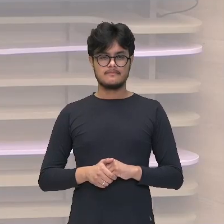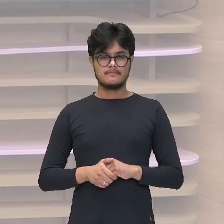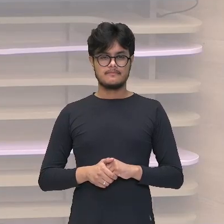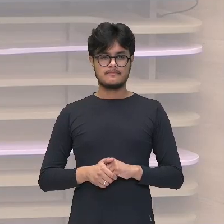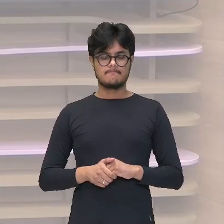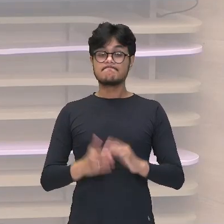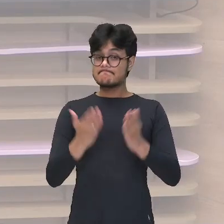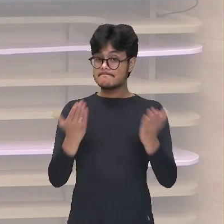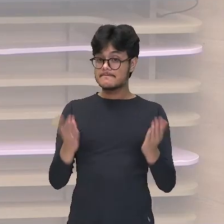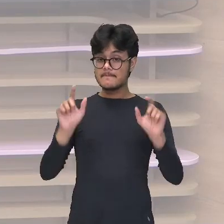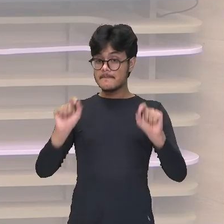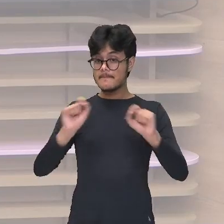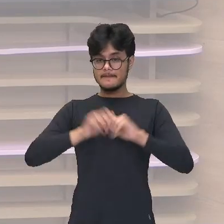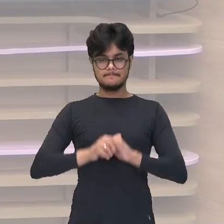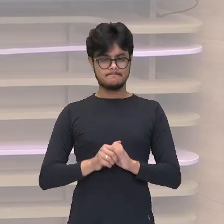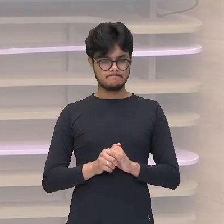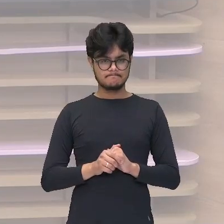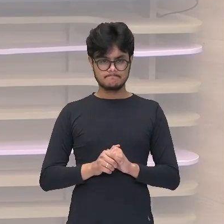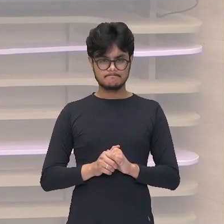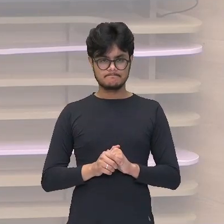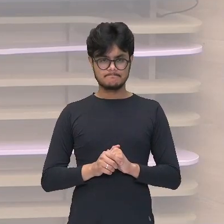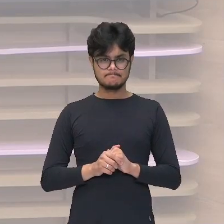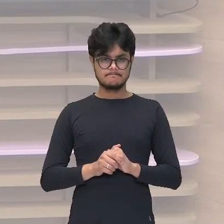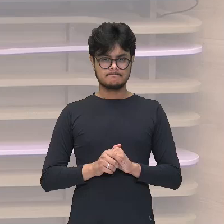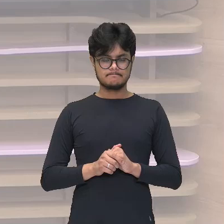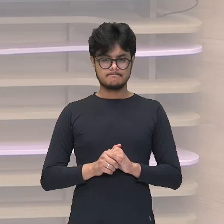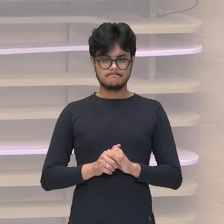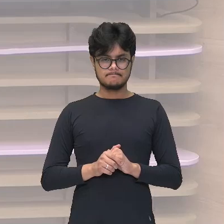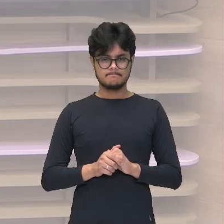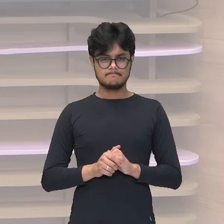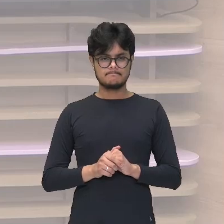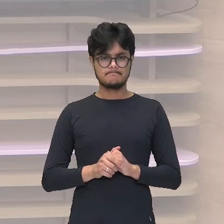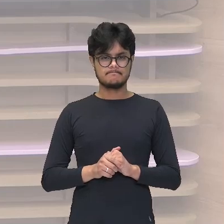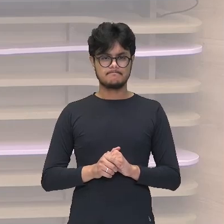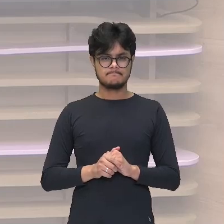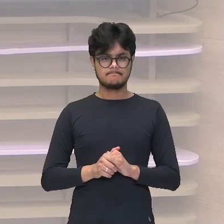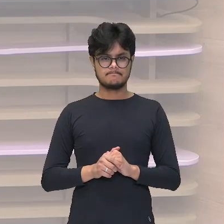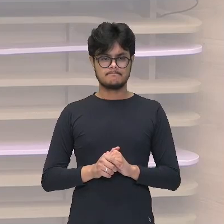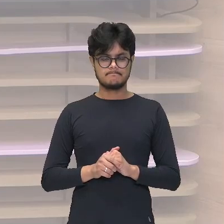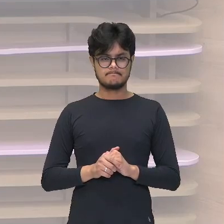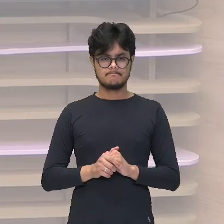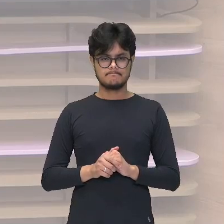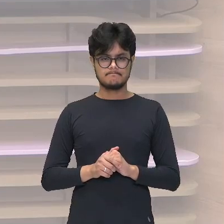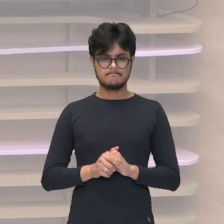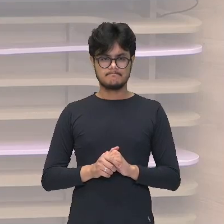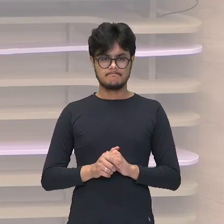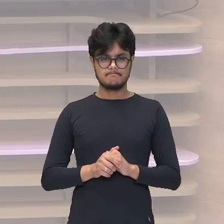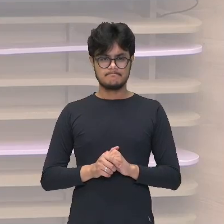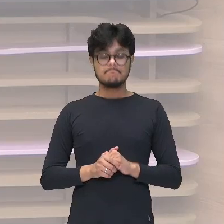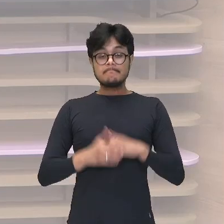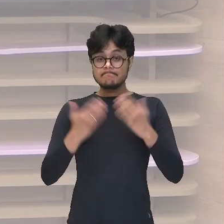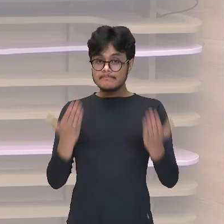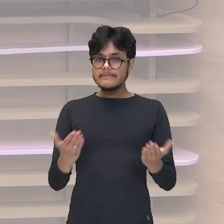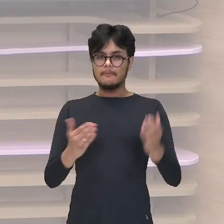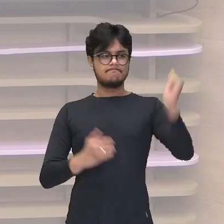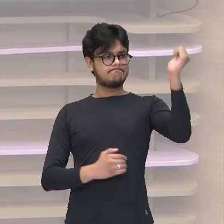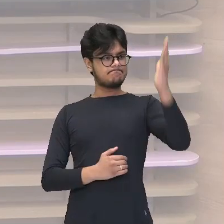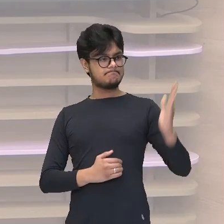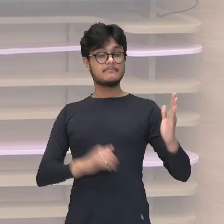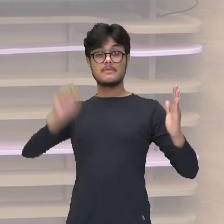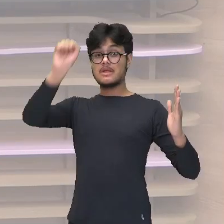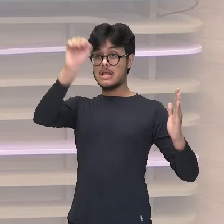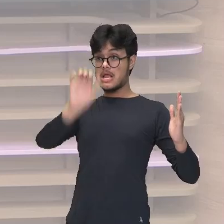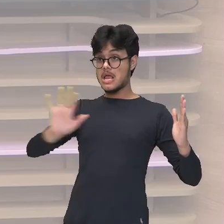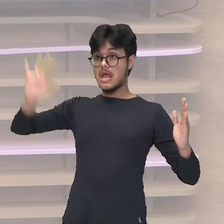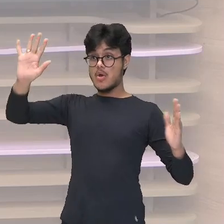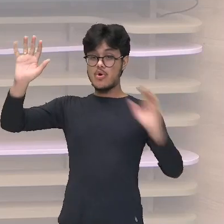os fluxos vindo também de outras regiões, né? A gente tem o fluxo migratório da chegada dos europeus, né, para as